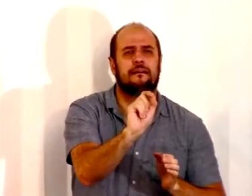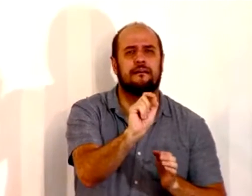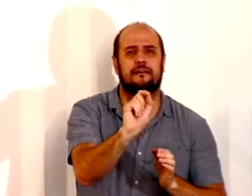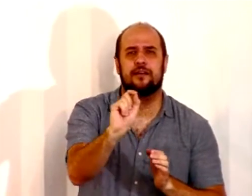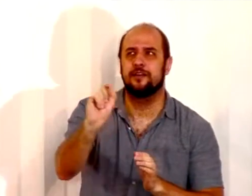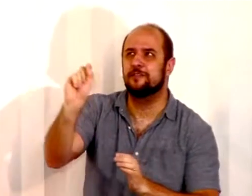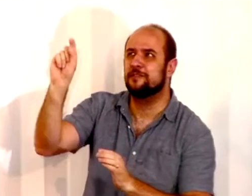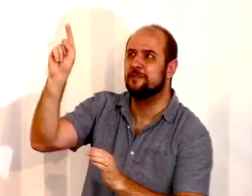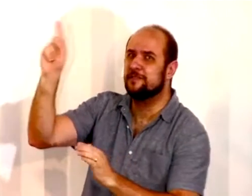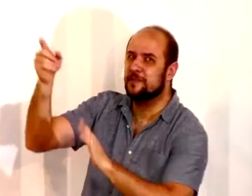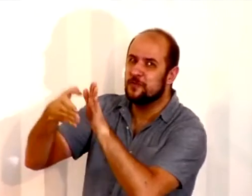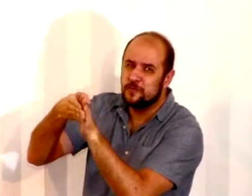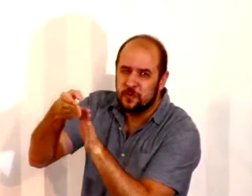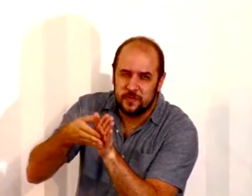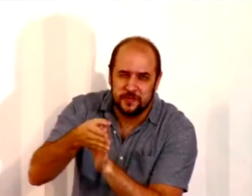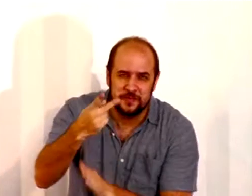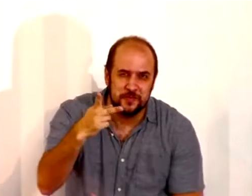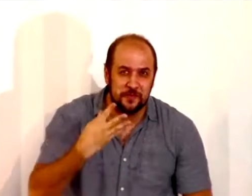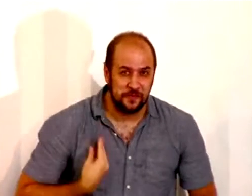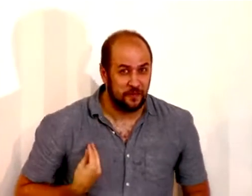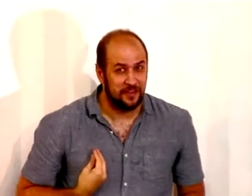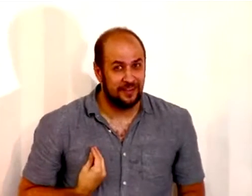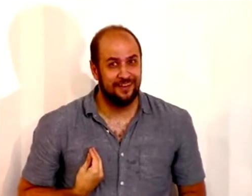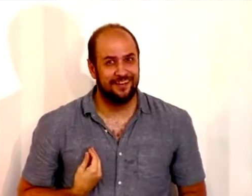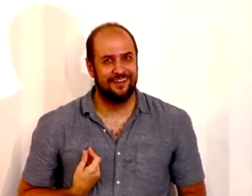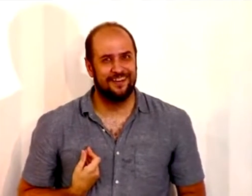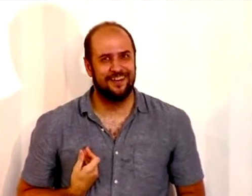Jesus? O seu nome será